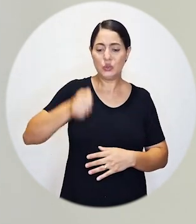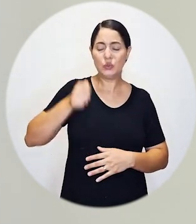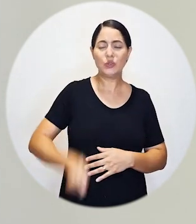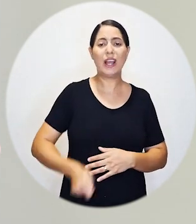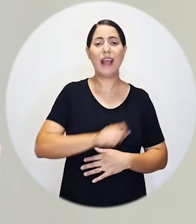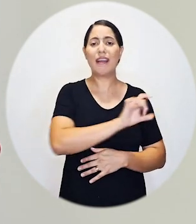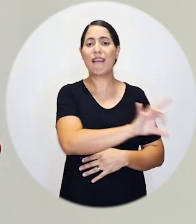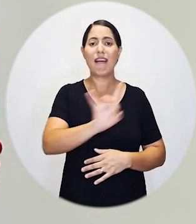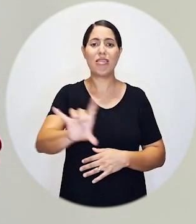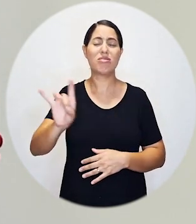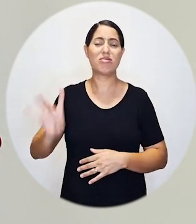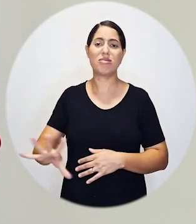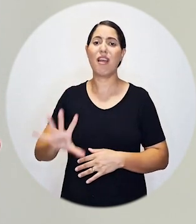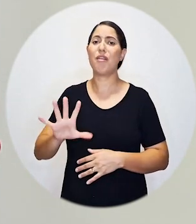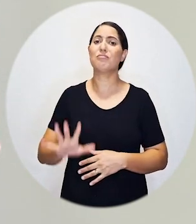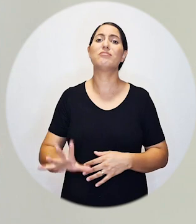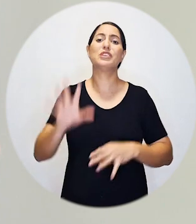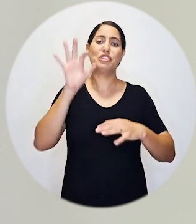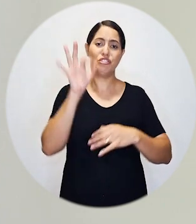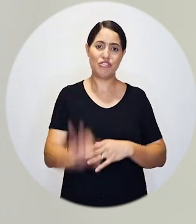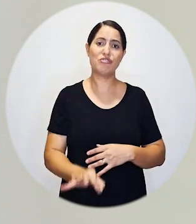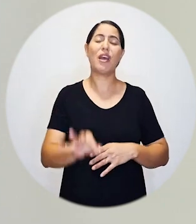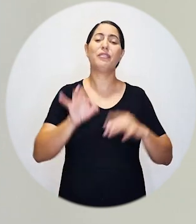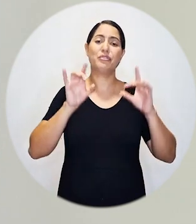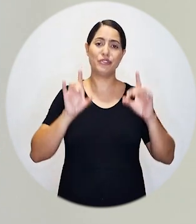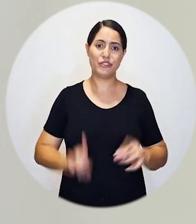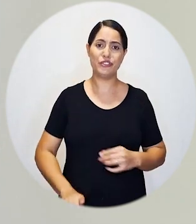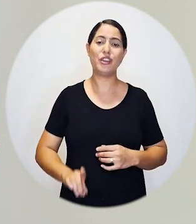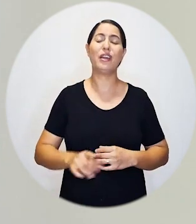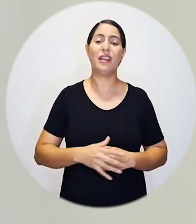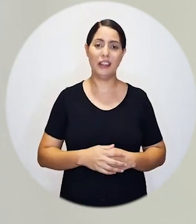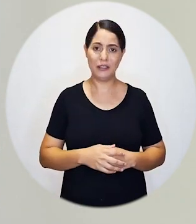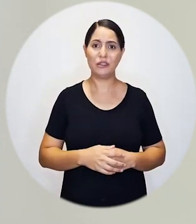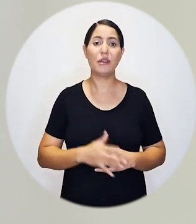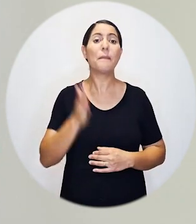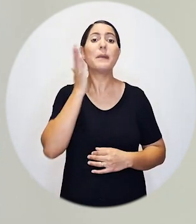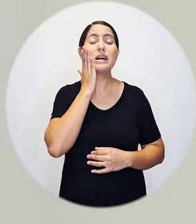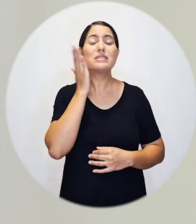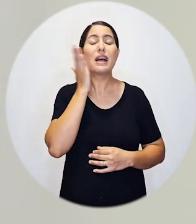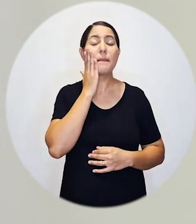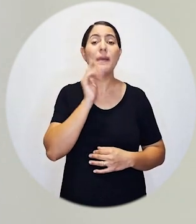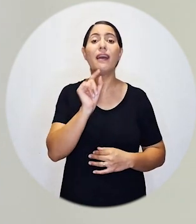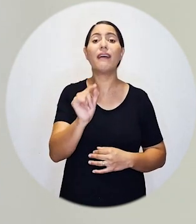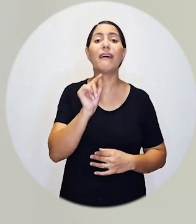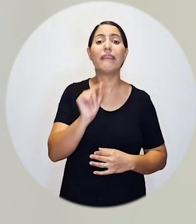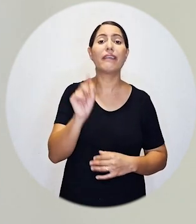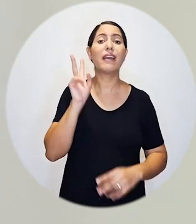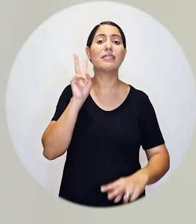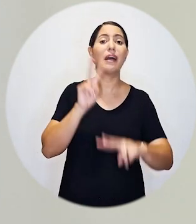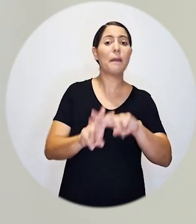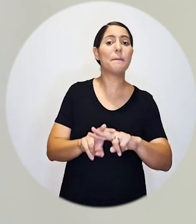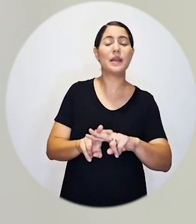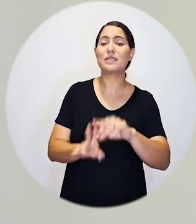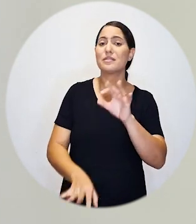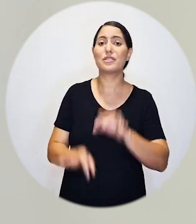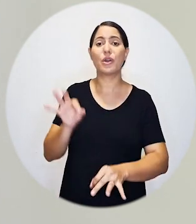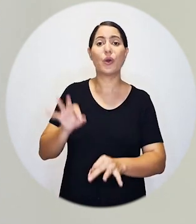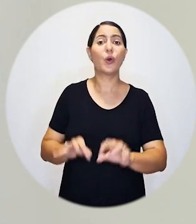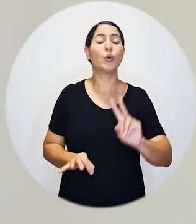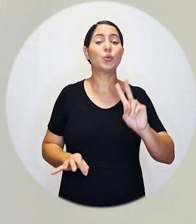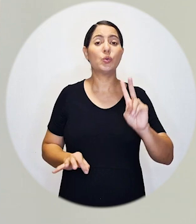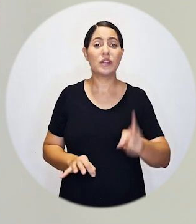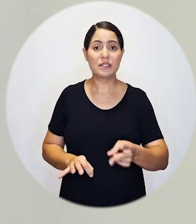a cada um o que é seu, achar ali, ministro Campbell, a pessoa que está injustamente presa.